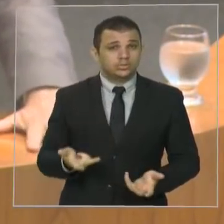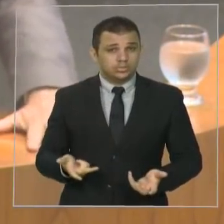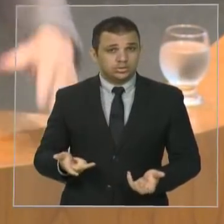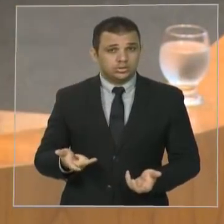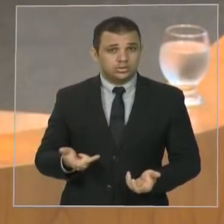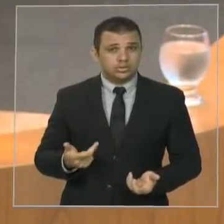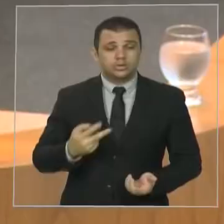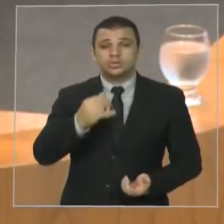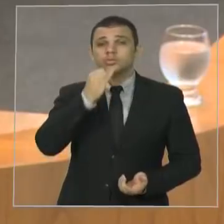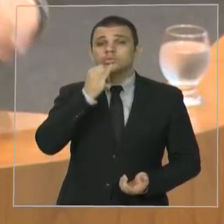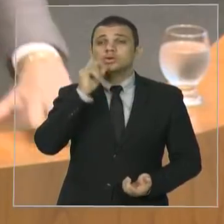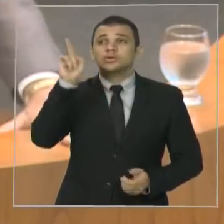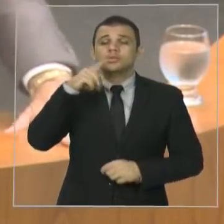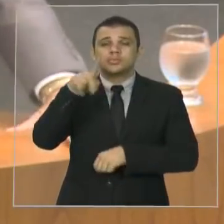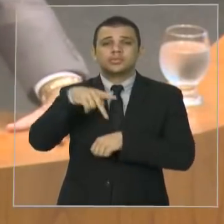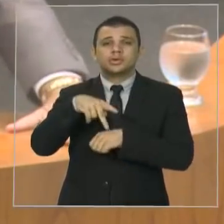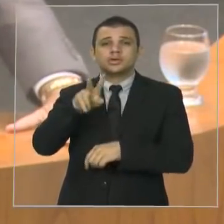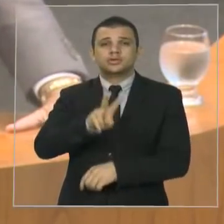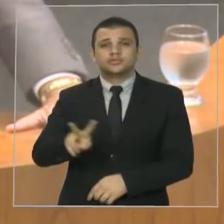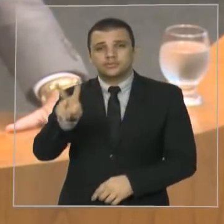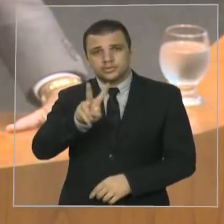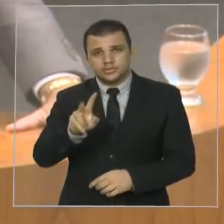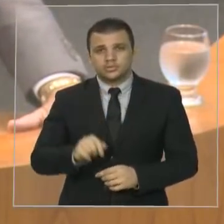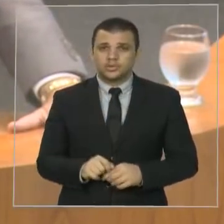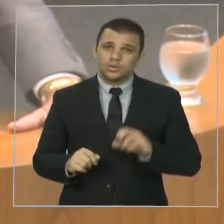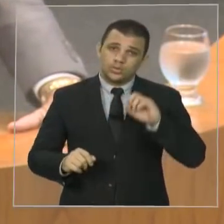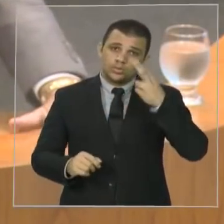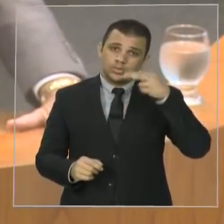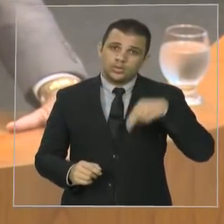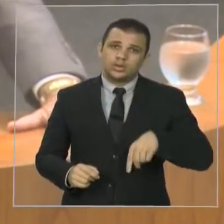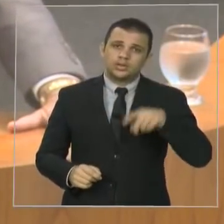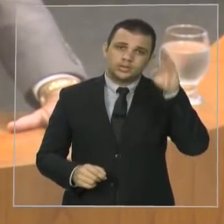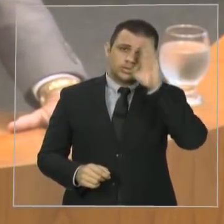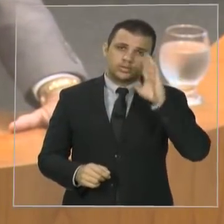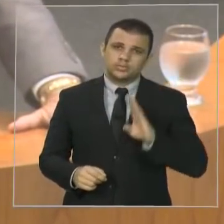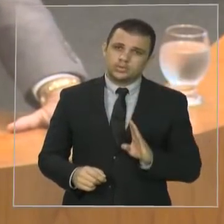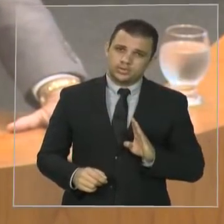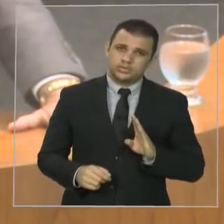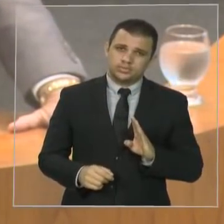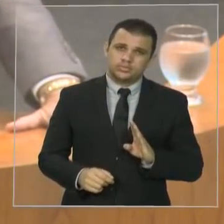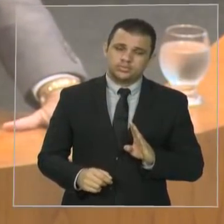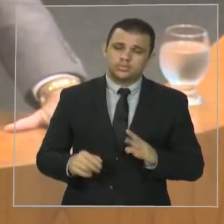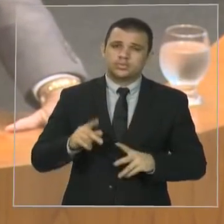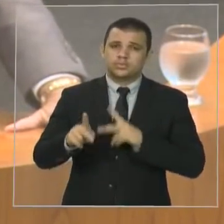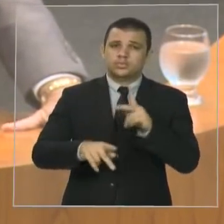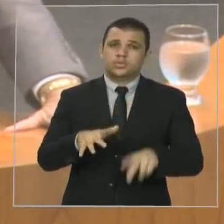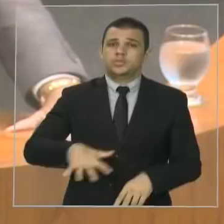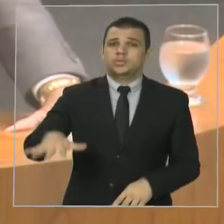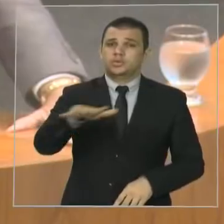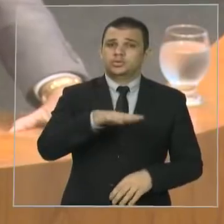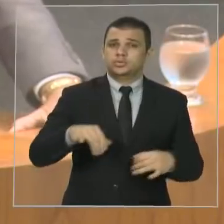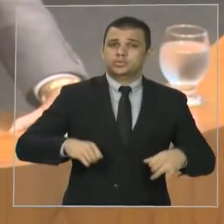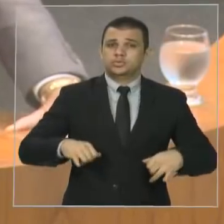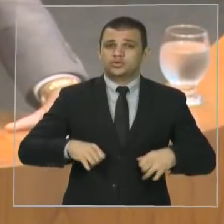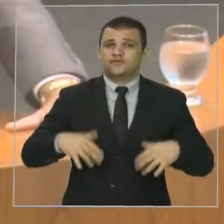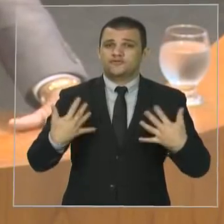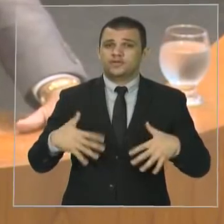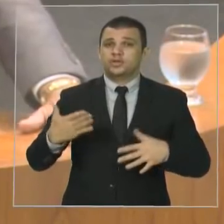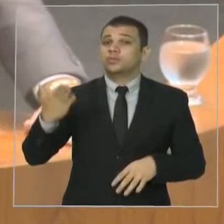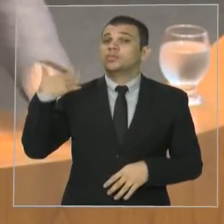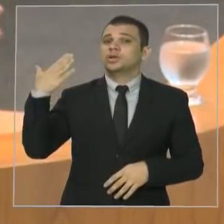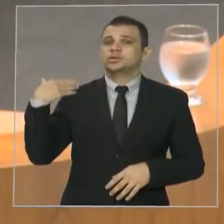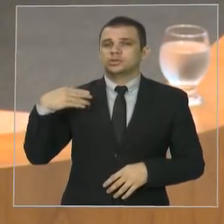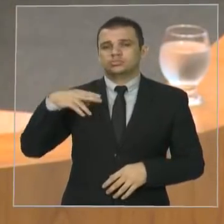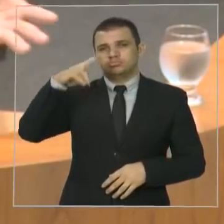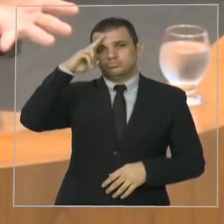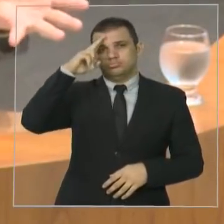dificuldade. Então, se o Exército, se as Forças Armadas lá não têm poder de polícia, estão fazendo o quê no Rio de